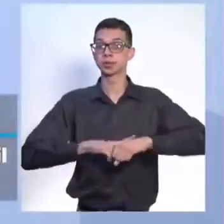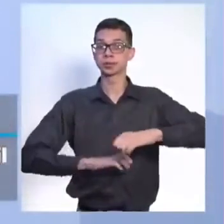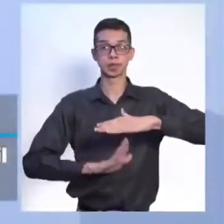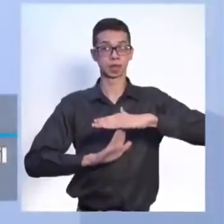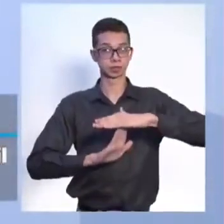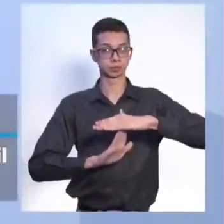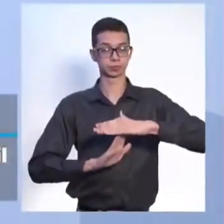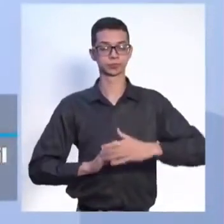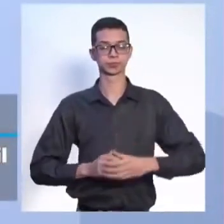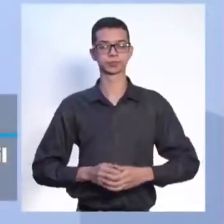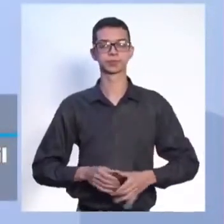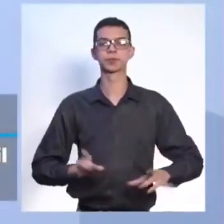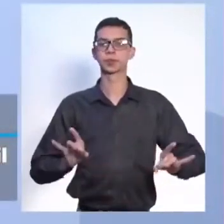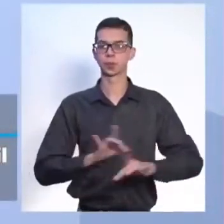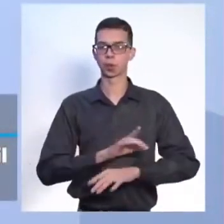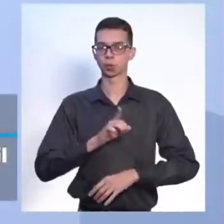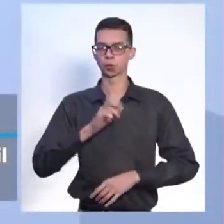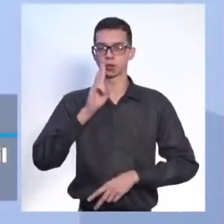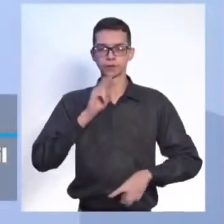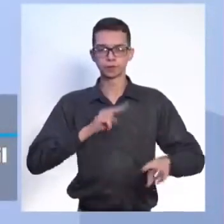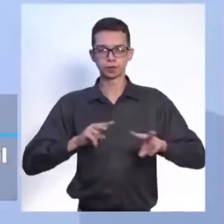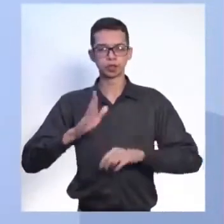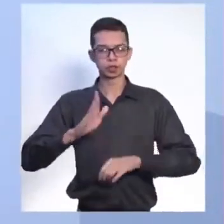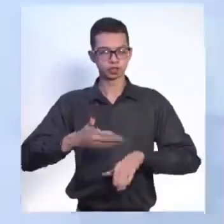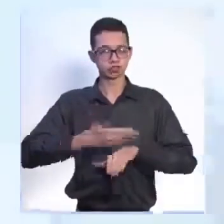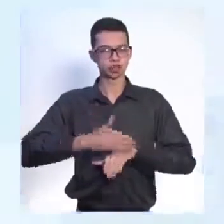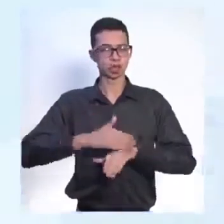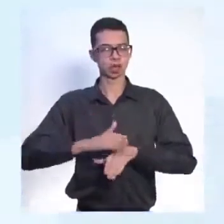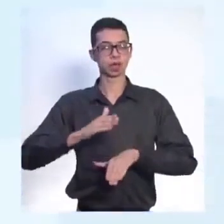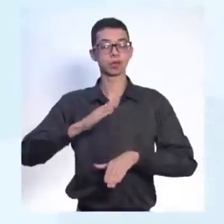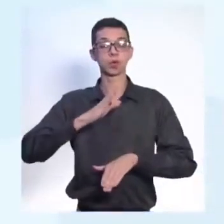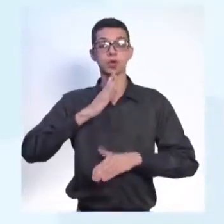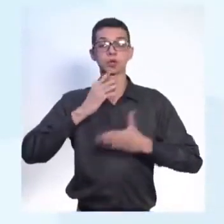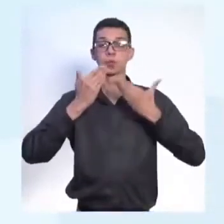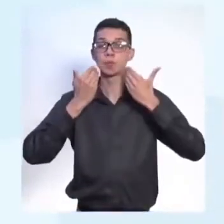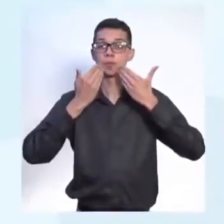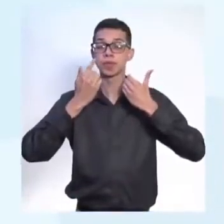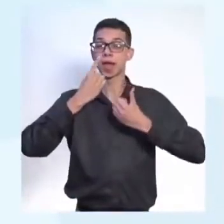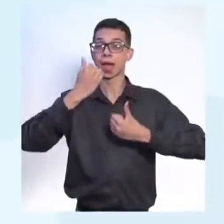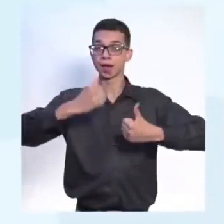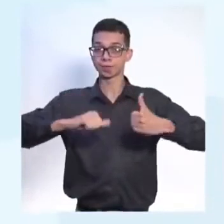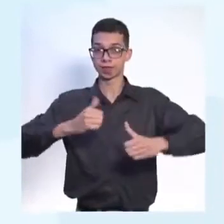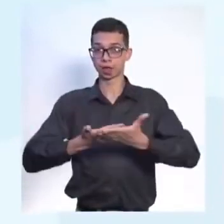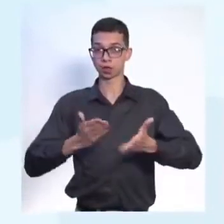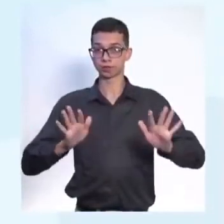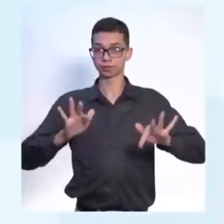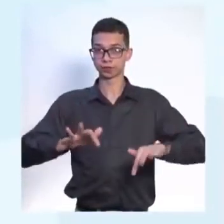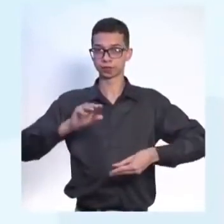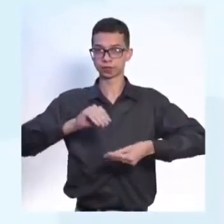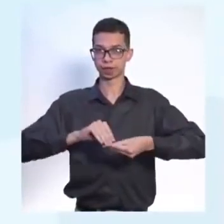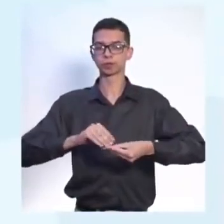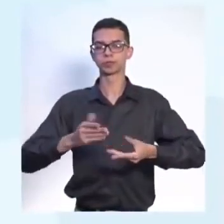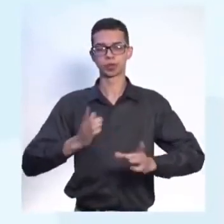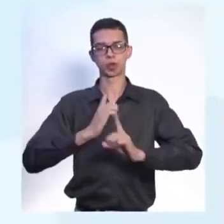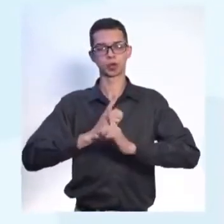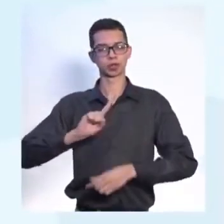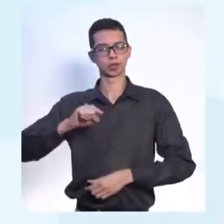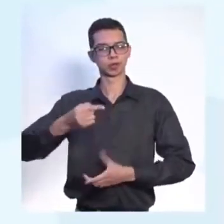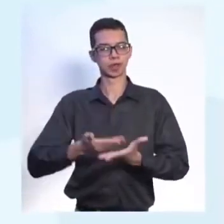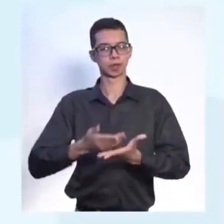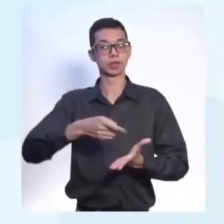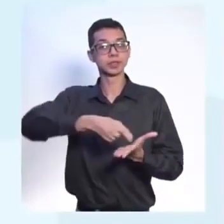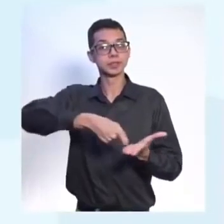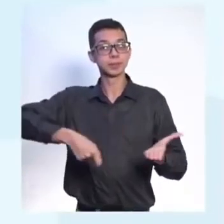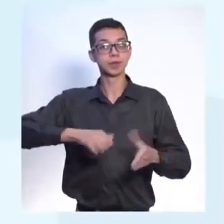contemplamos a habilidade de hoje, avalie a nossa aula no final e, gente, até a próxima aula e nos mande os